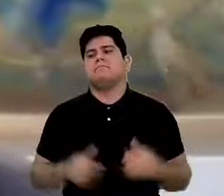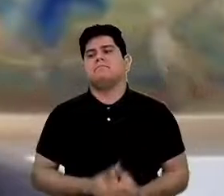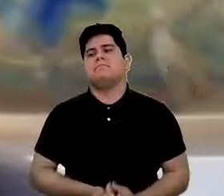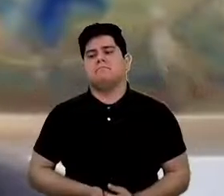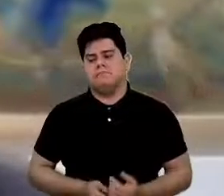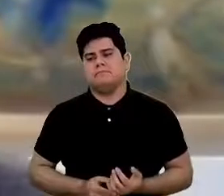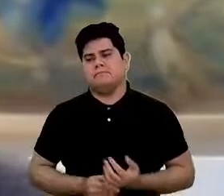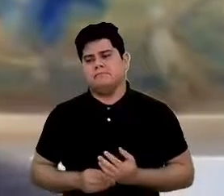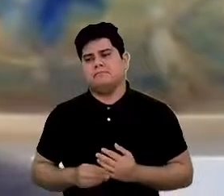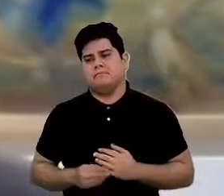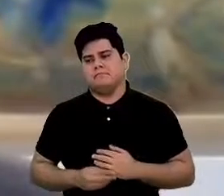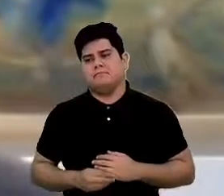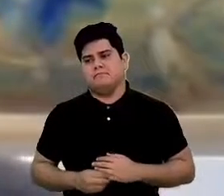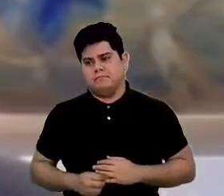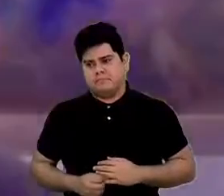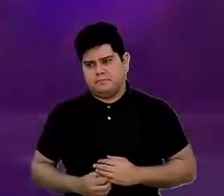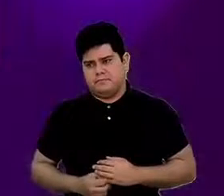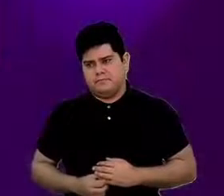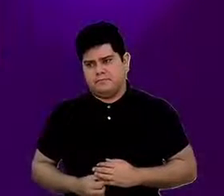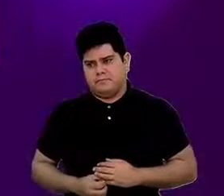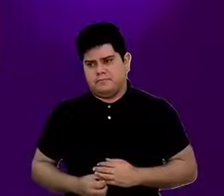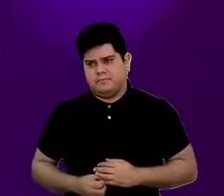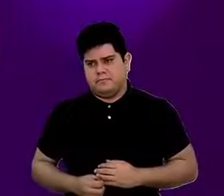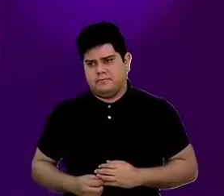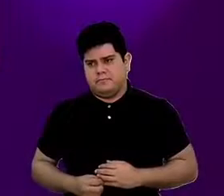Agora sim. Bem,